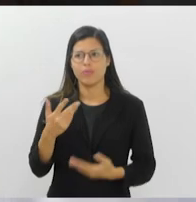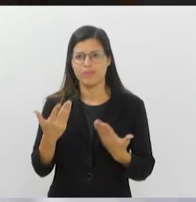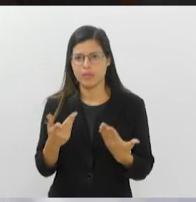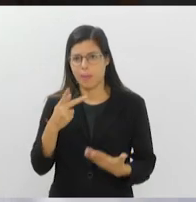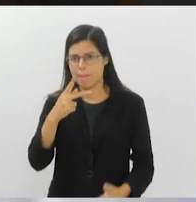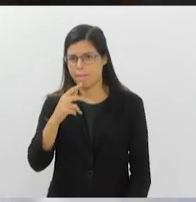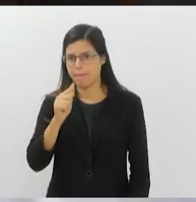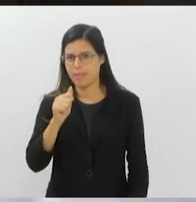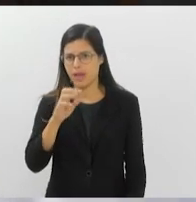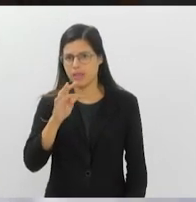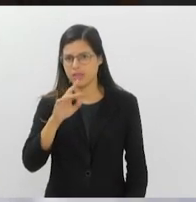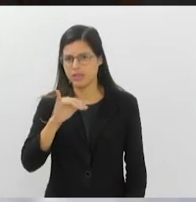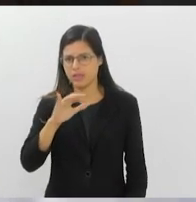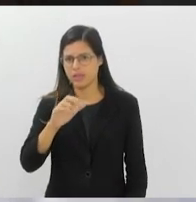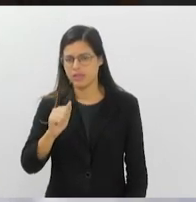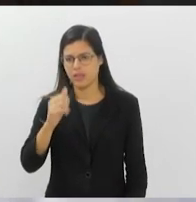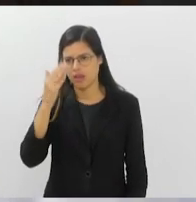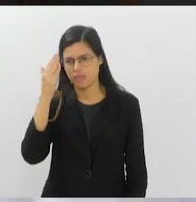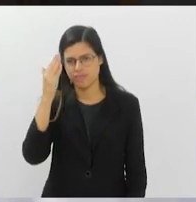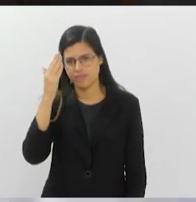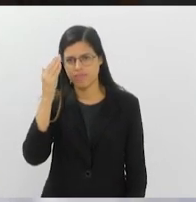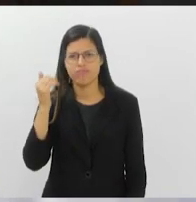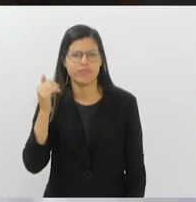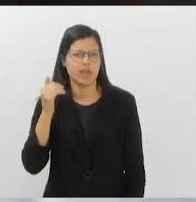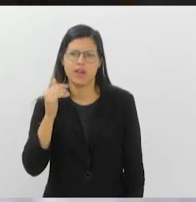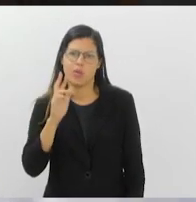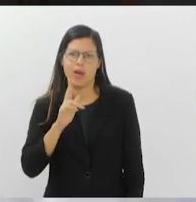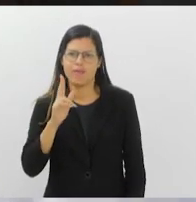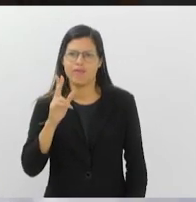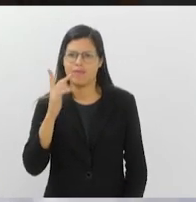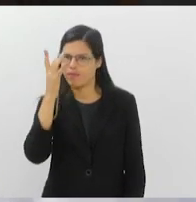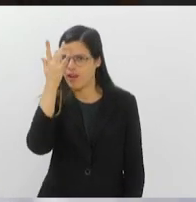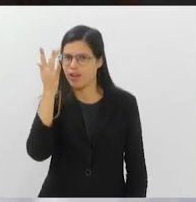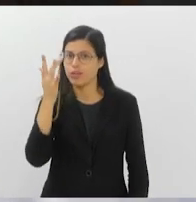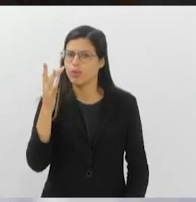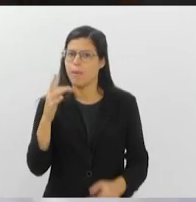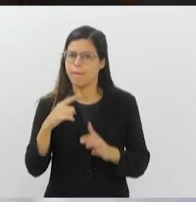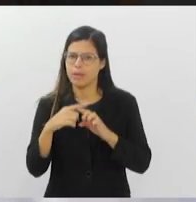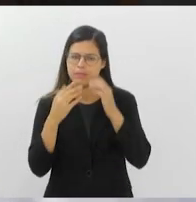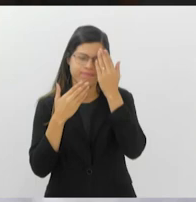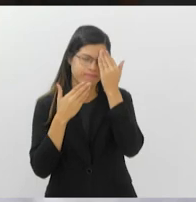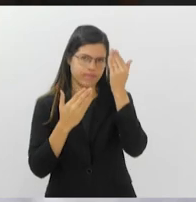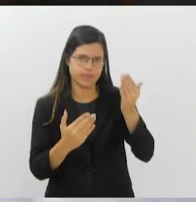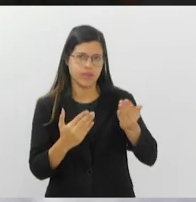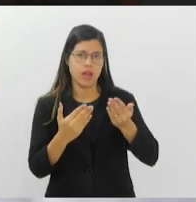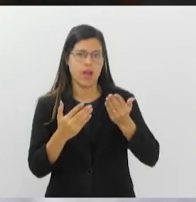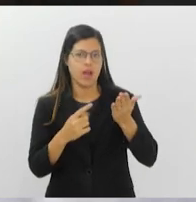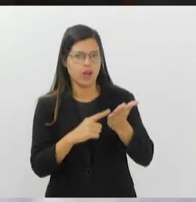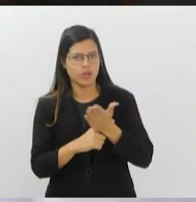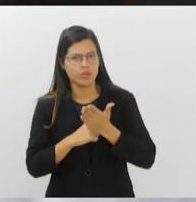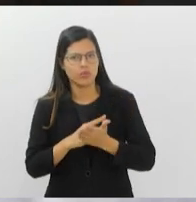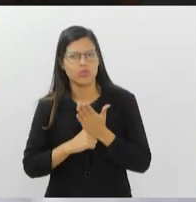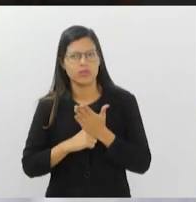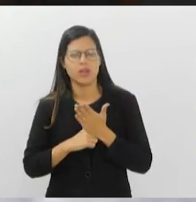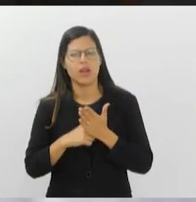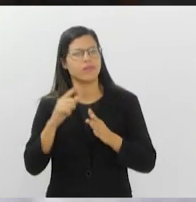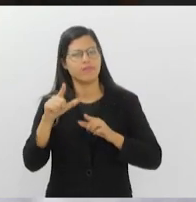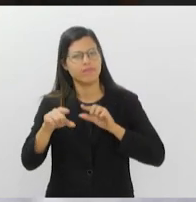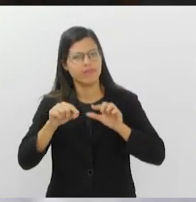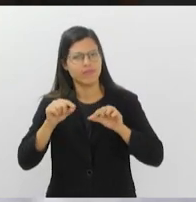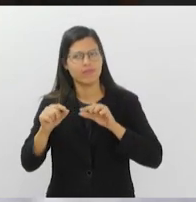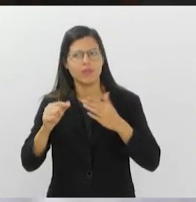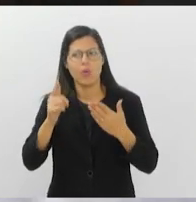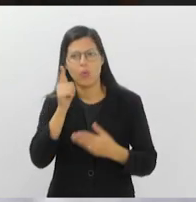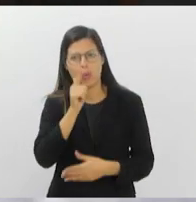fácil, mas eu te agradeço muito por ter nos ajudado de forma tão cuidadosa, tão criteriosa, a dar